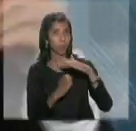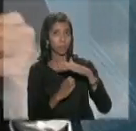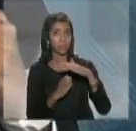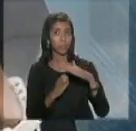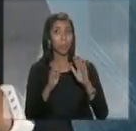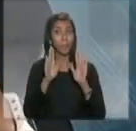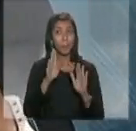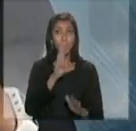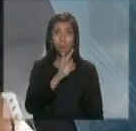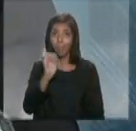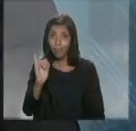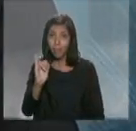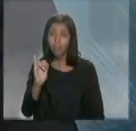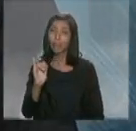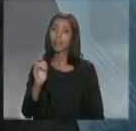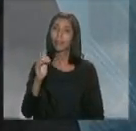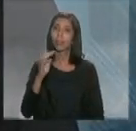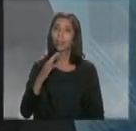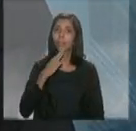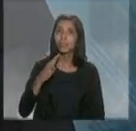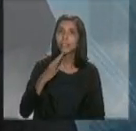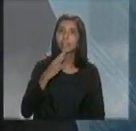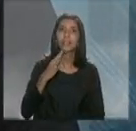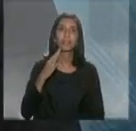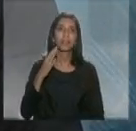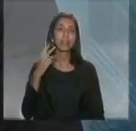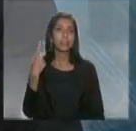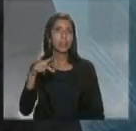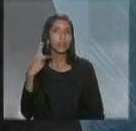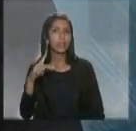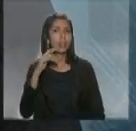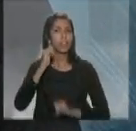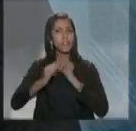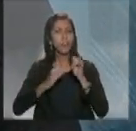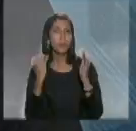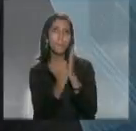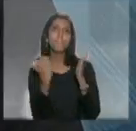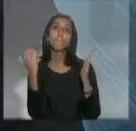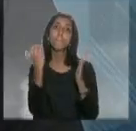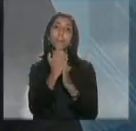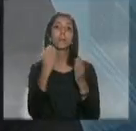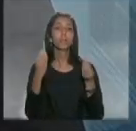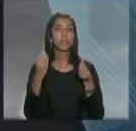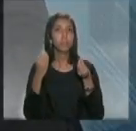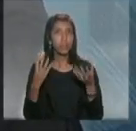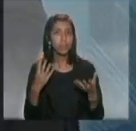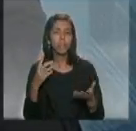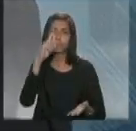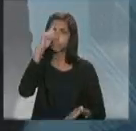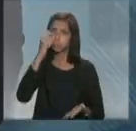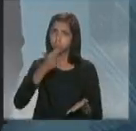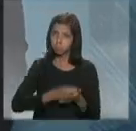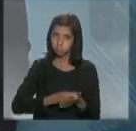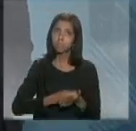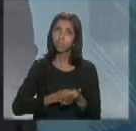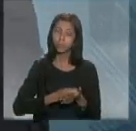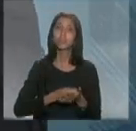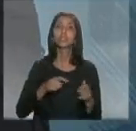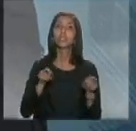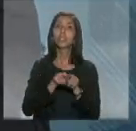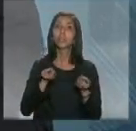empresa. E o BI está preocupado com conhecimento, com análise das informações. Para quê? Para tomar